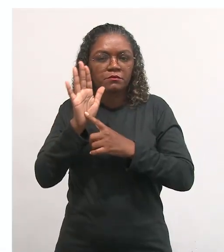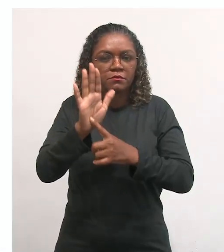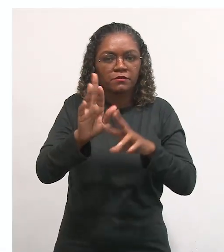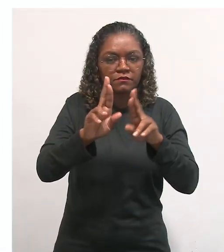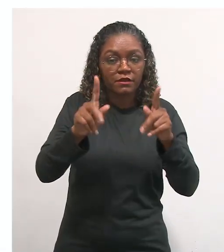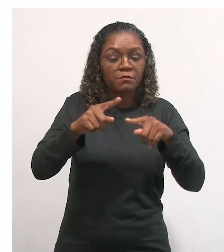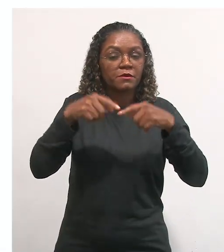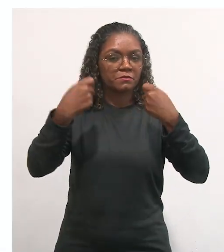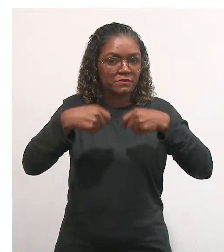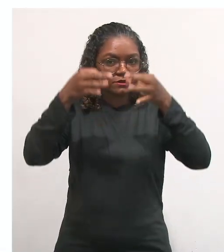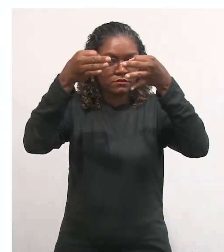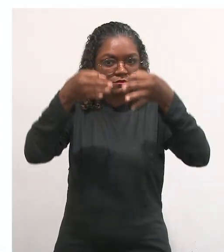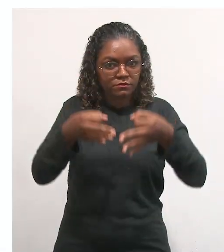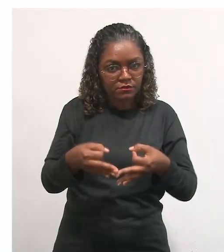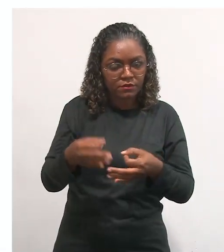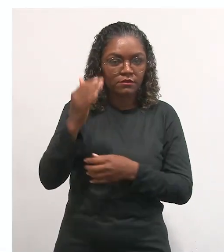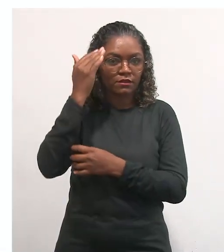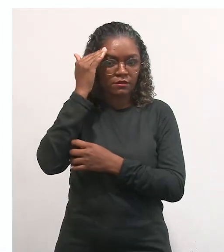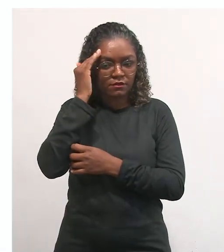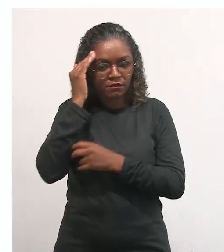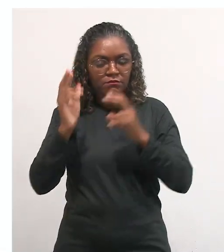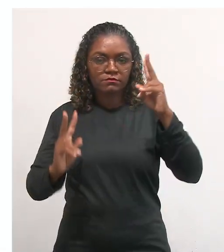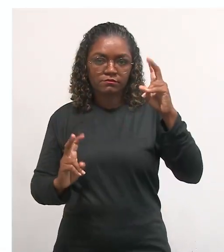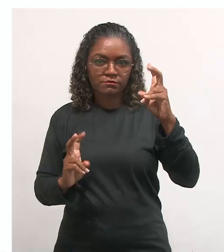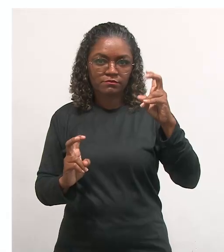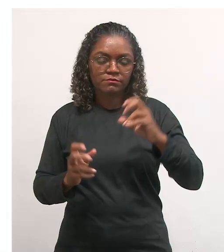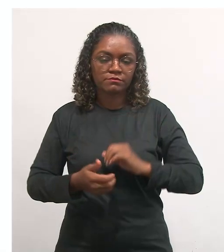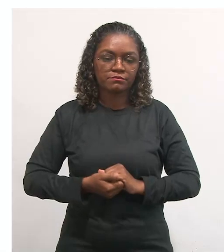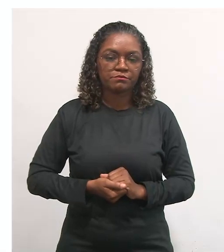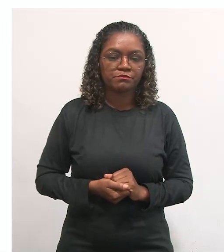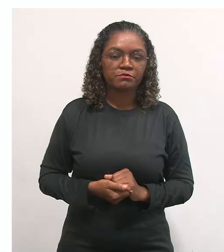bem justificadas